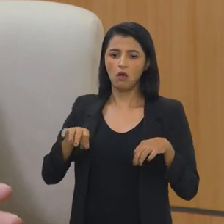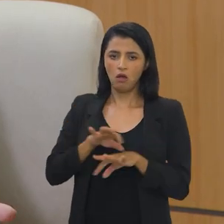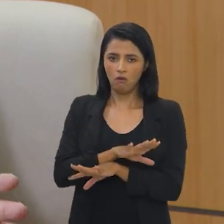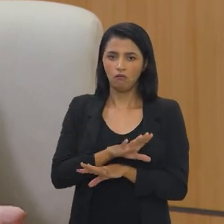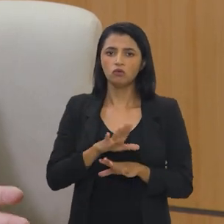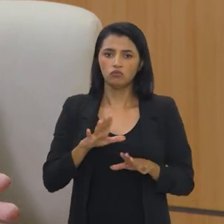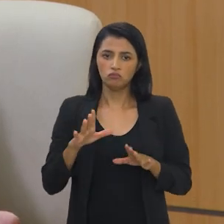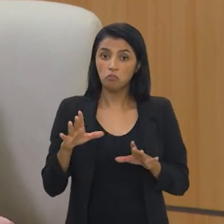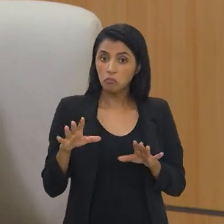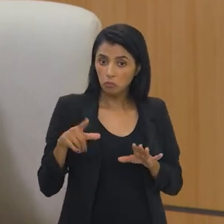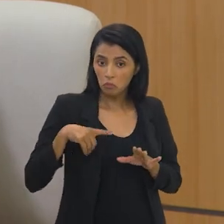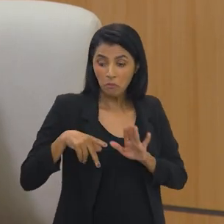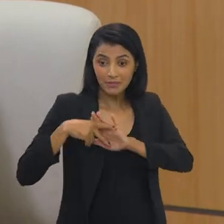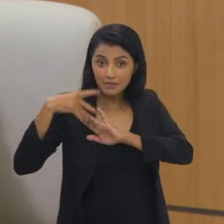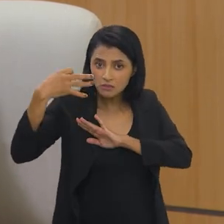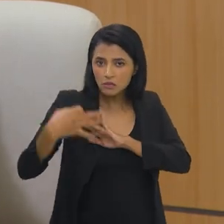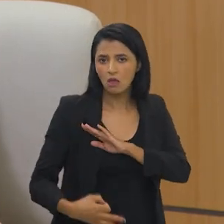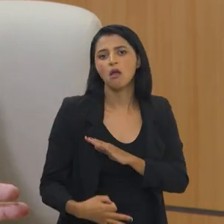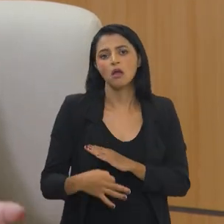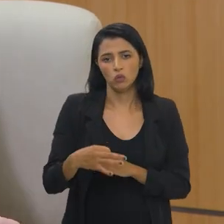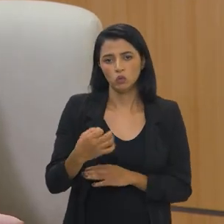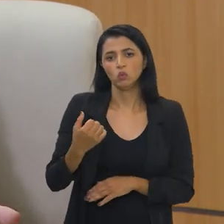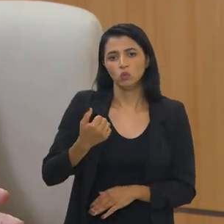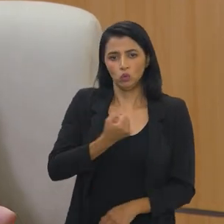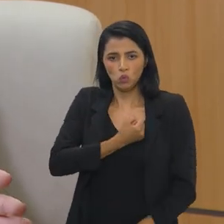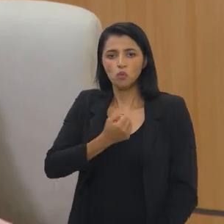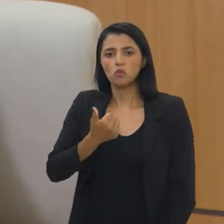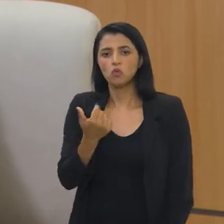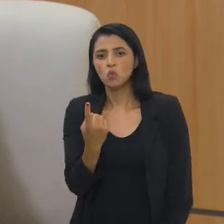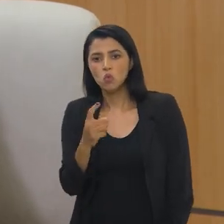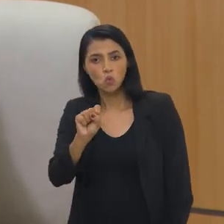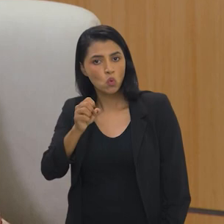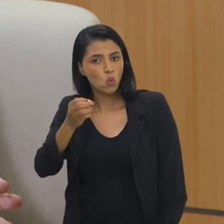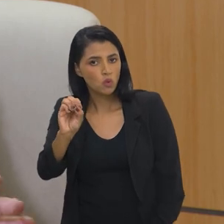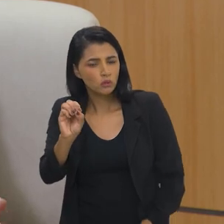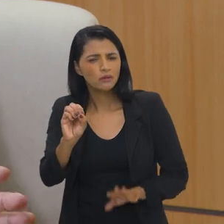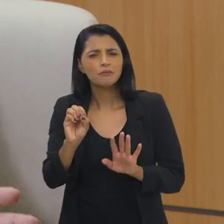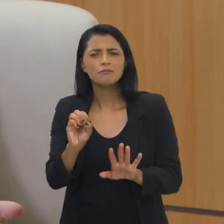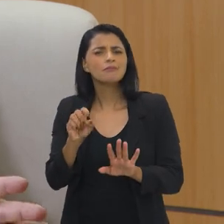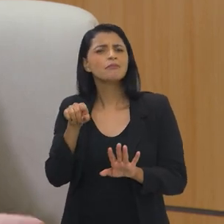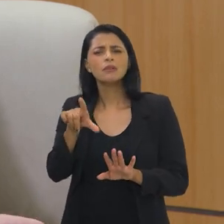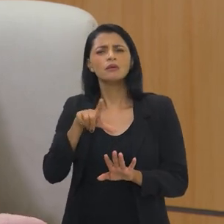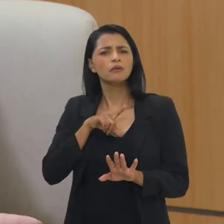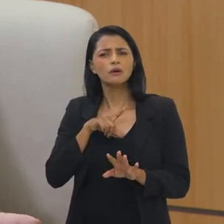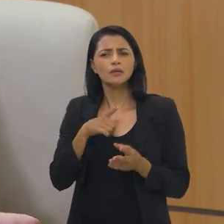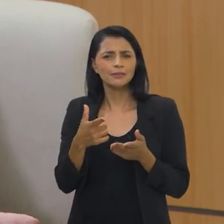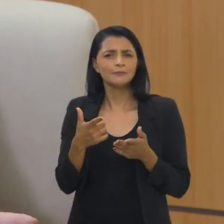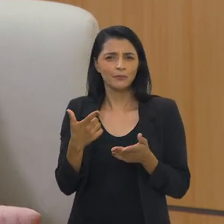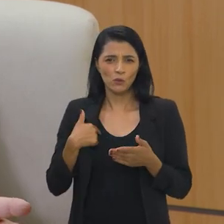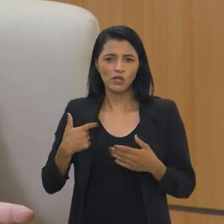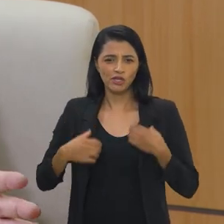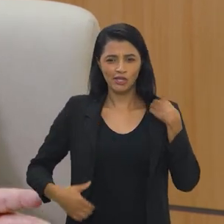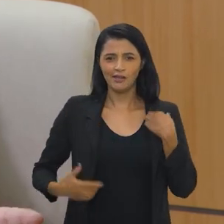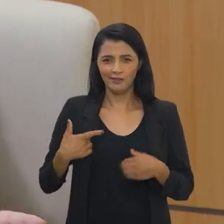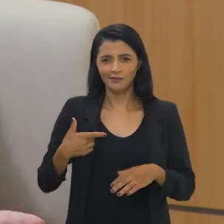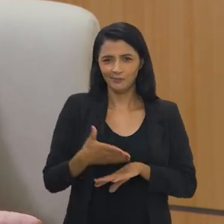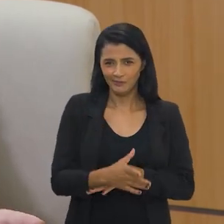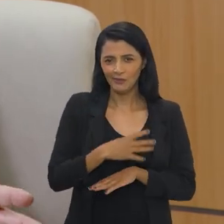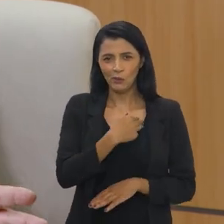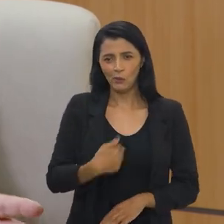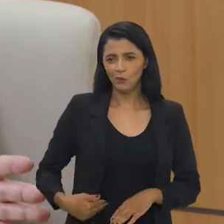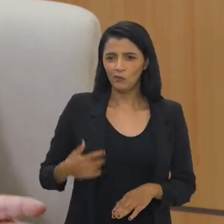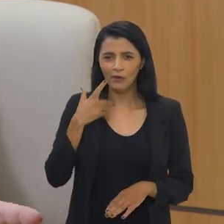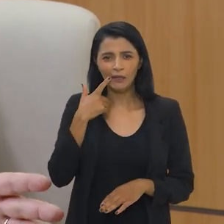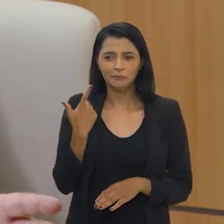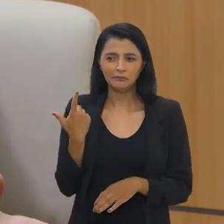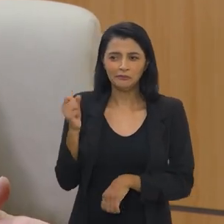com o funcionamento adequado do 180 mas o 180 nós quando nós Assumimos